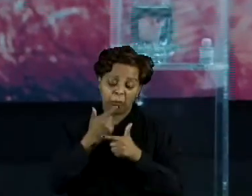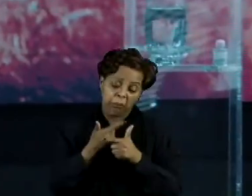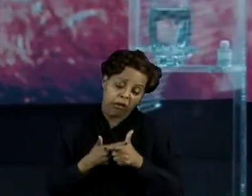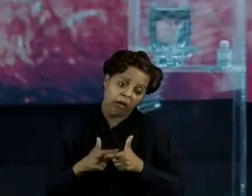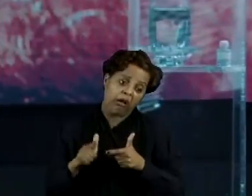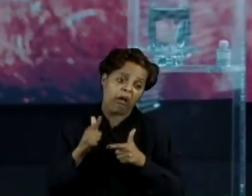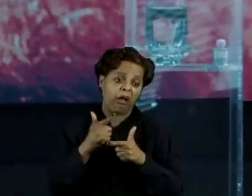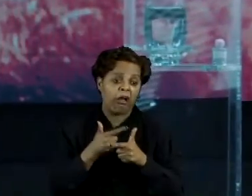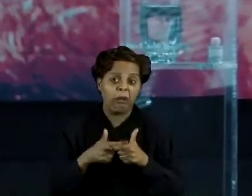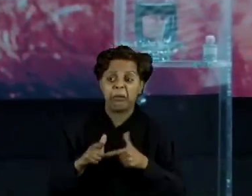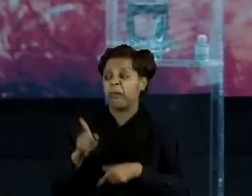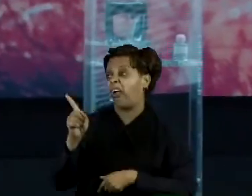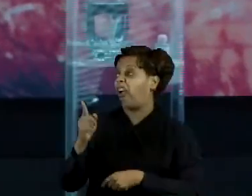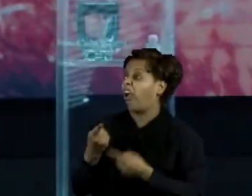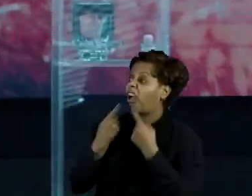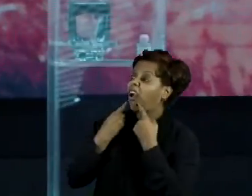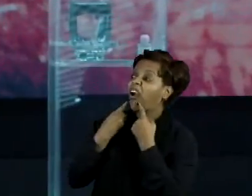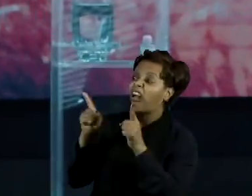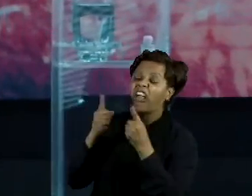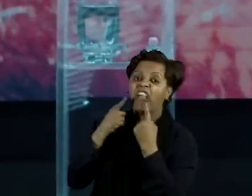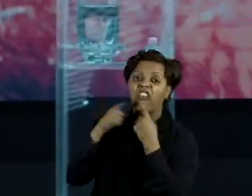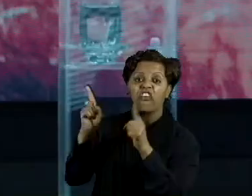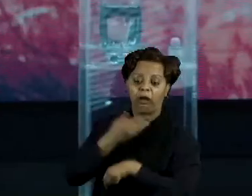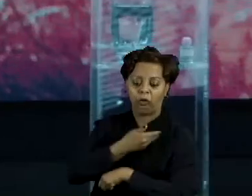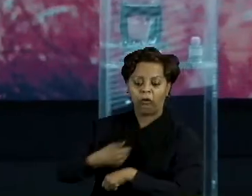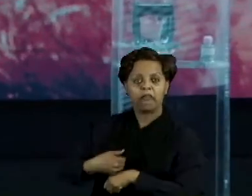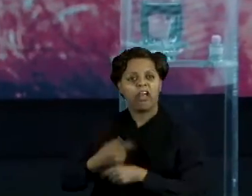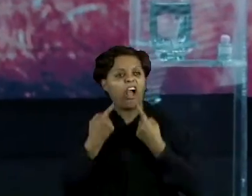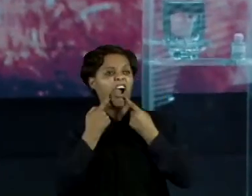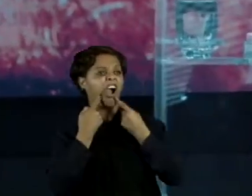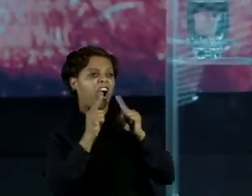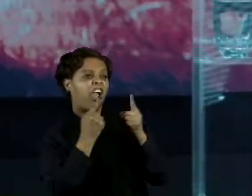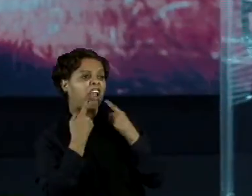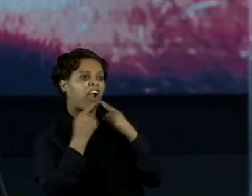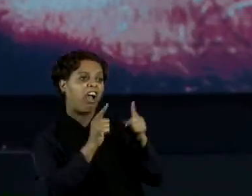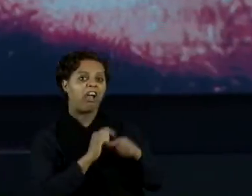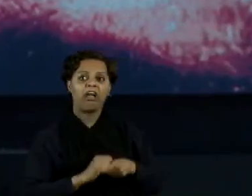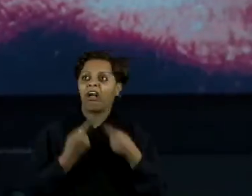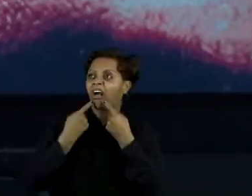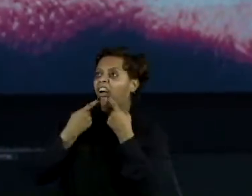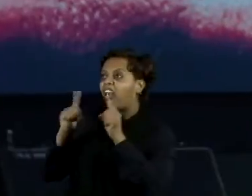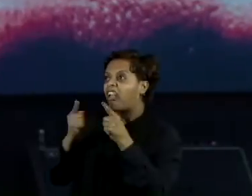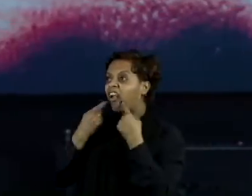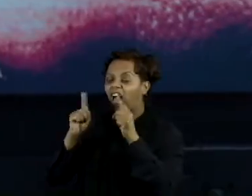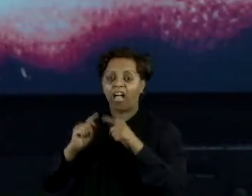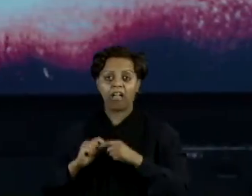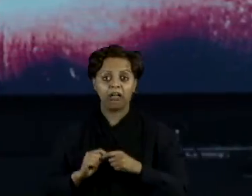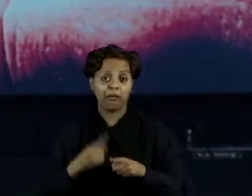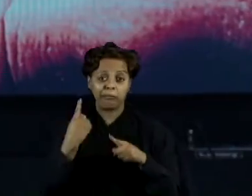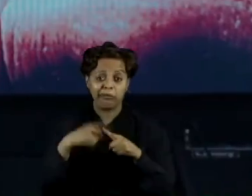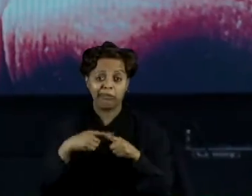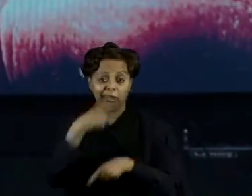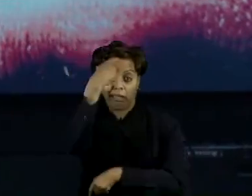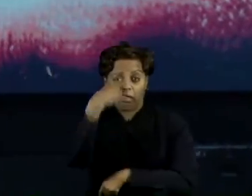criticar o governo, criticar isso, criticar aquilo. Por quê? Porque a gente que quer